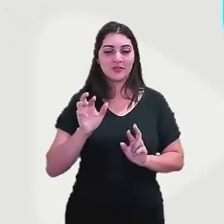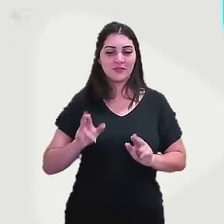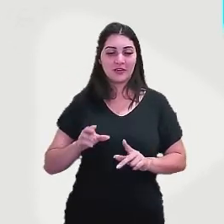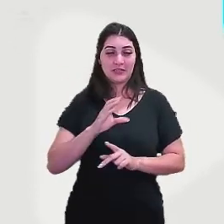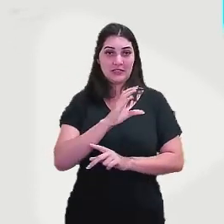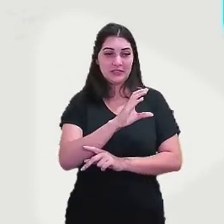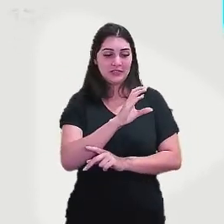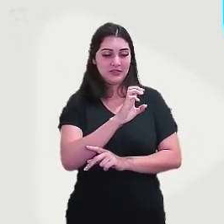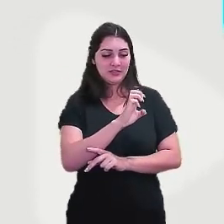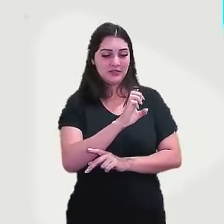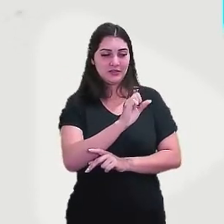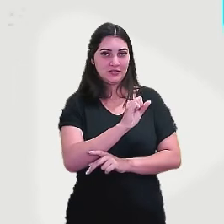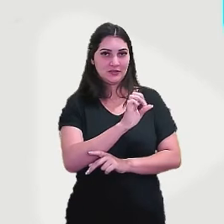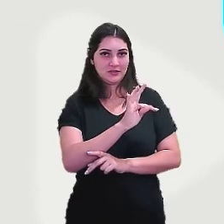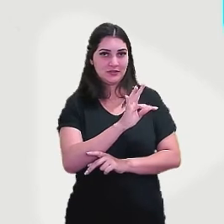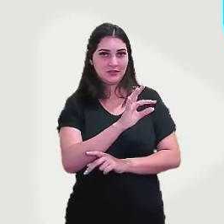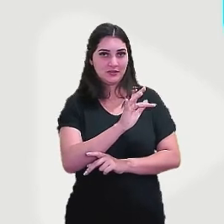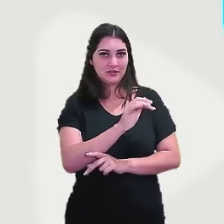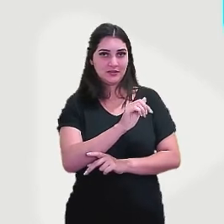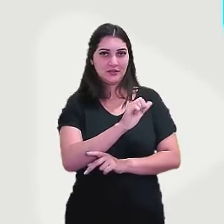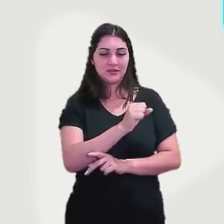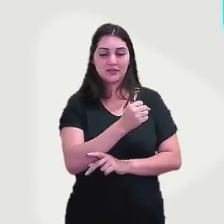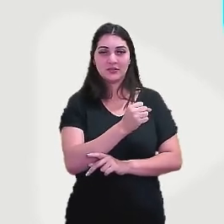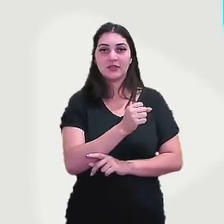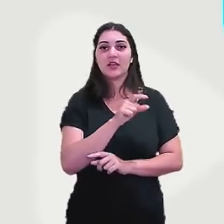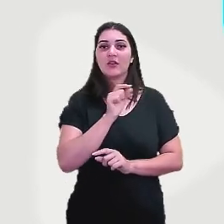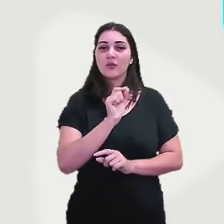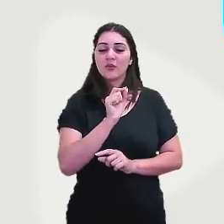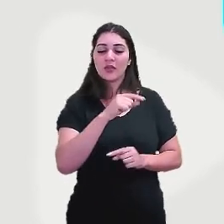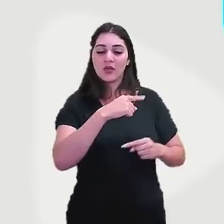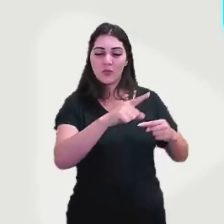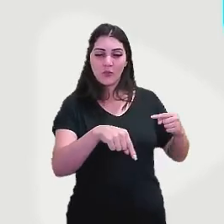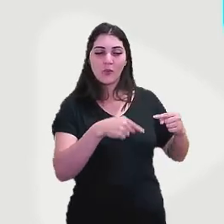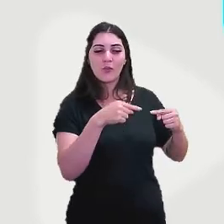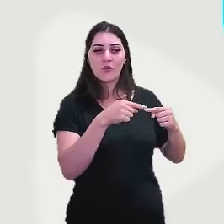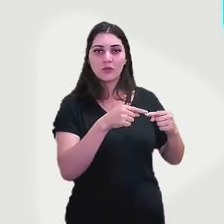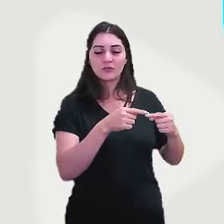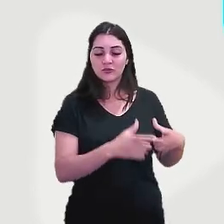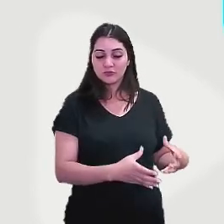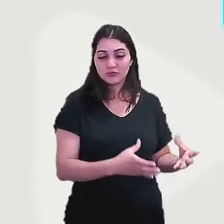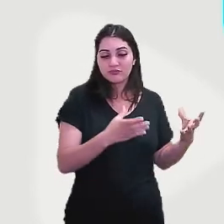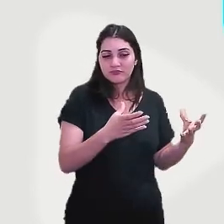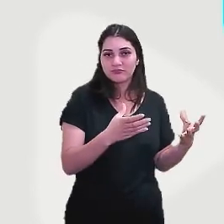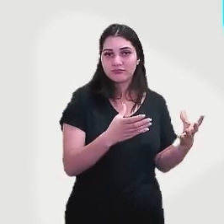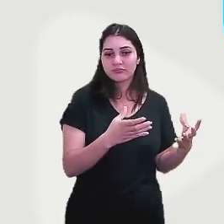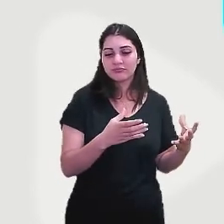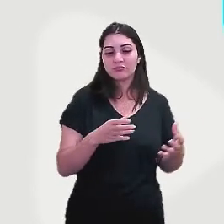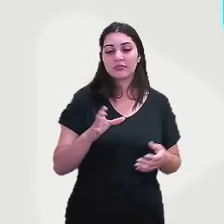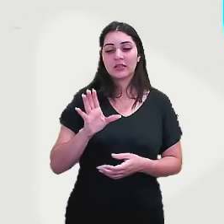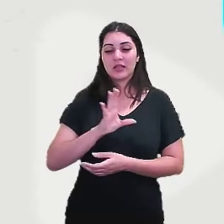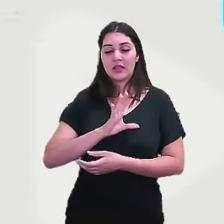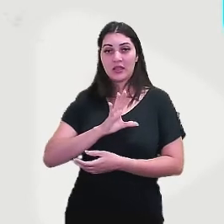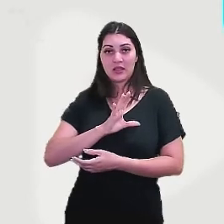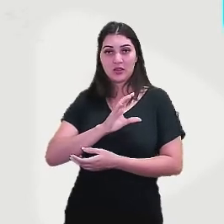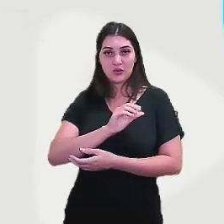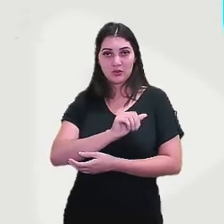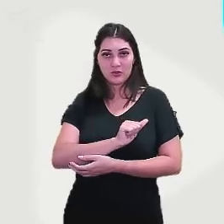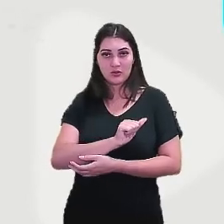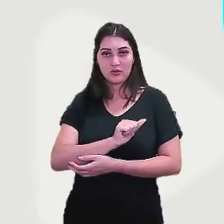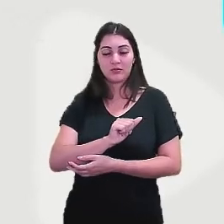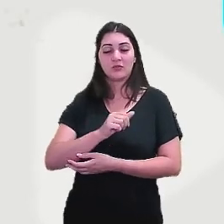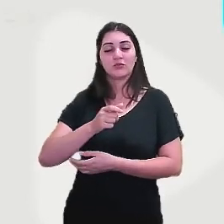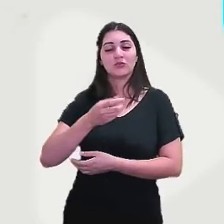do seu, no caso passa a ser substantivo. A tirinha abaixo apresenta exemplos de palavras que